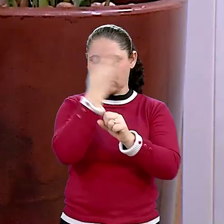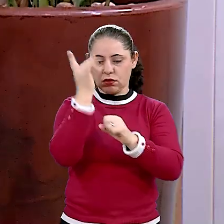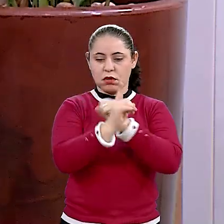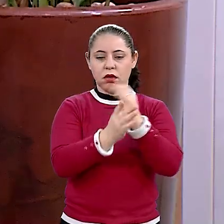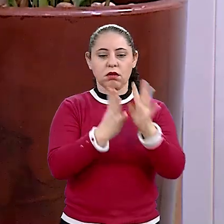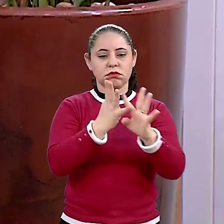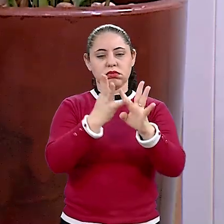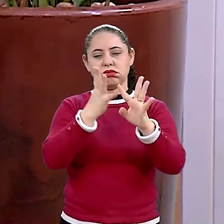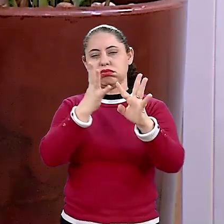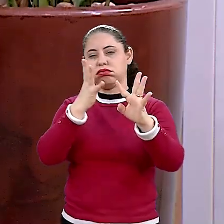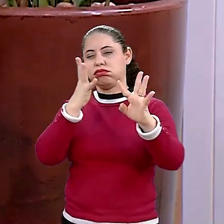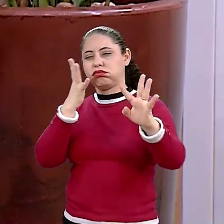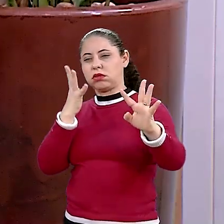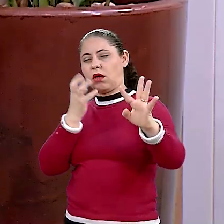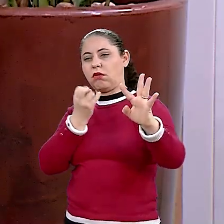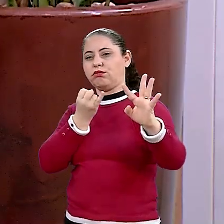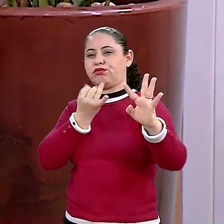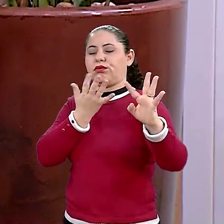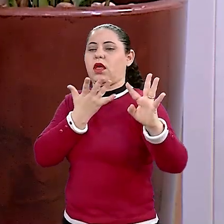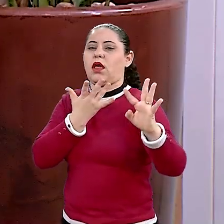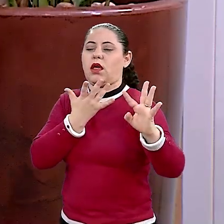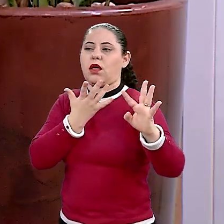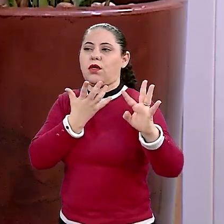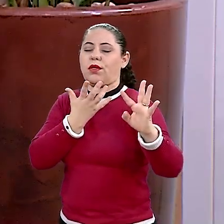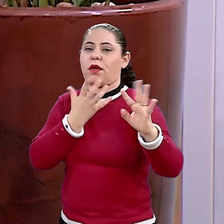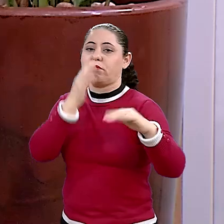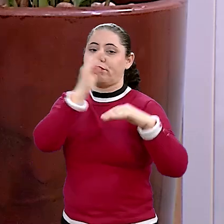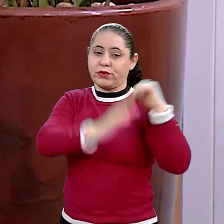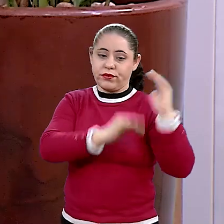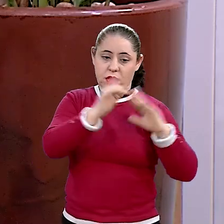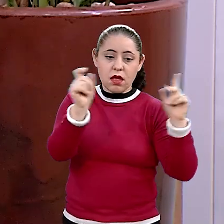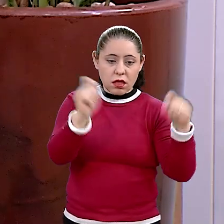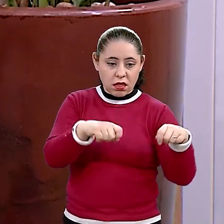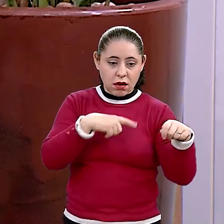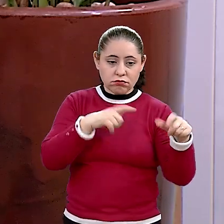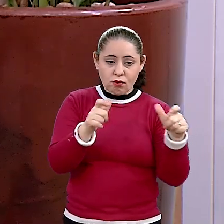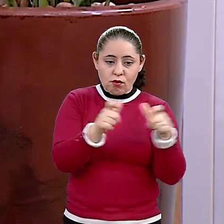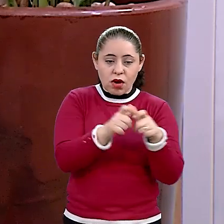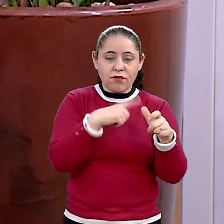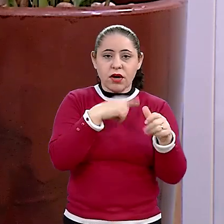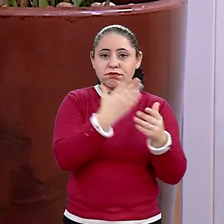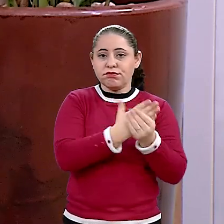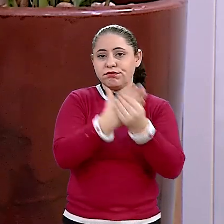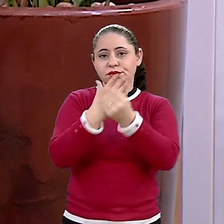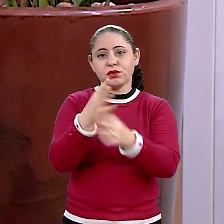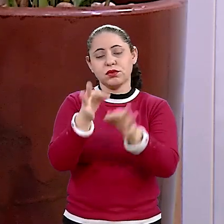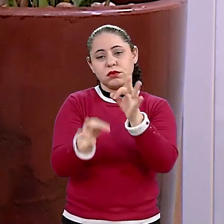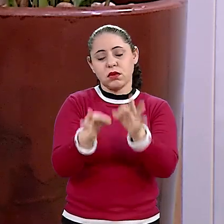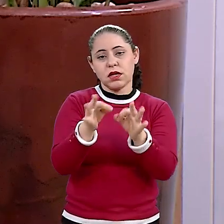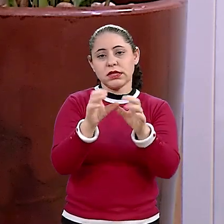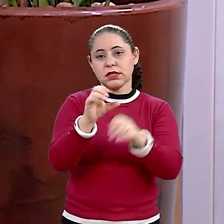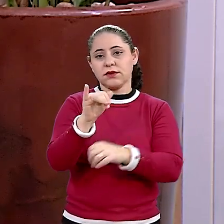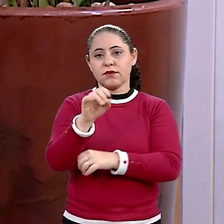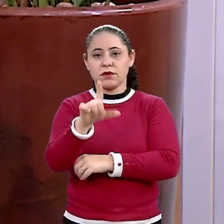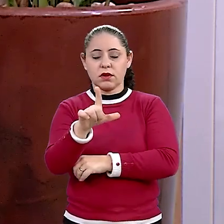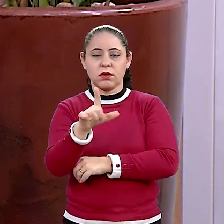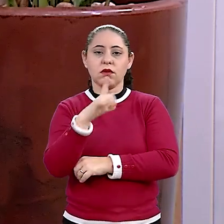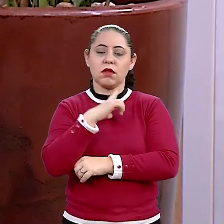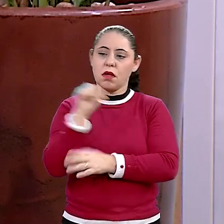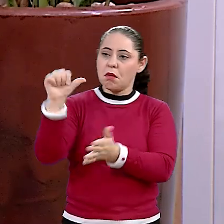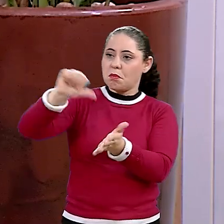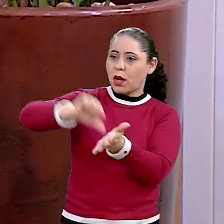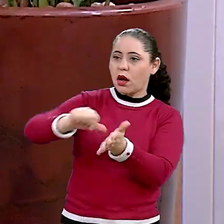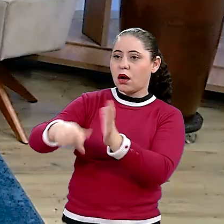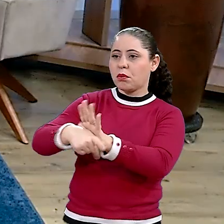fila enorme e deve ter uma quantidade ínfima de profissionais habilitados. Então, eles moveram essas ações civis públicas, tendo no polo